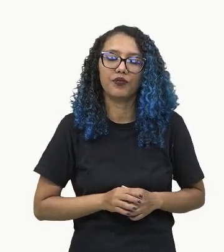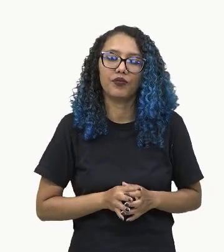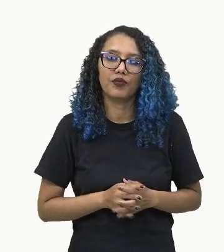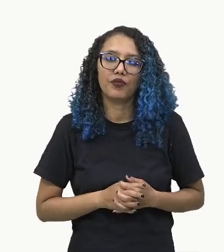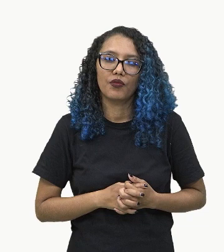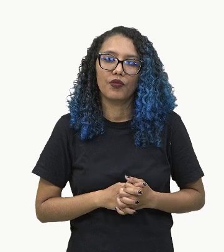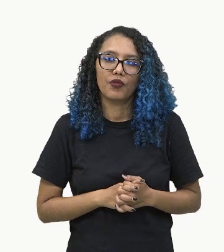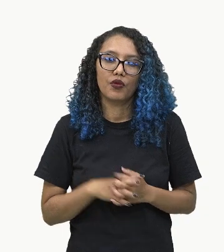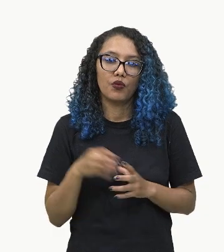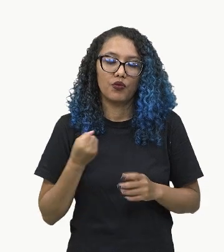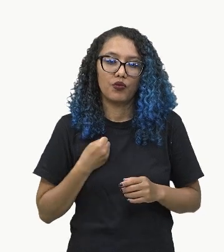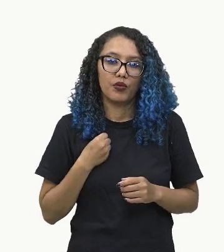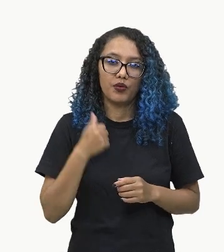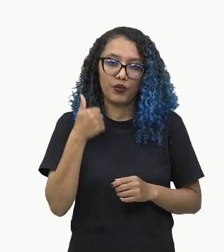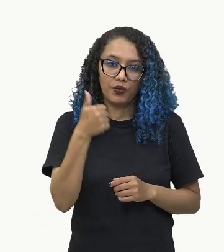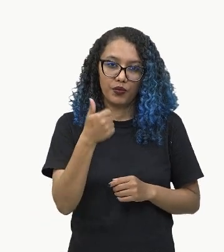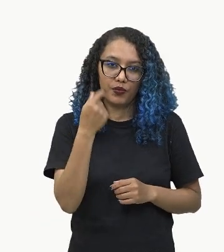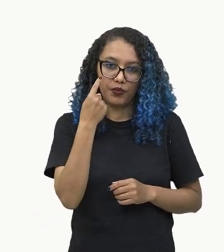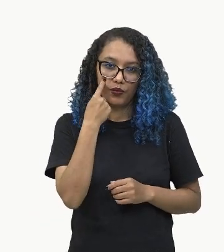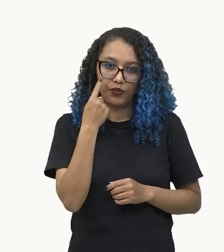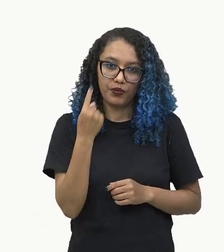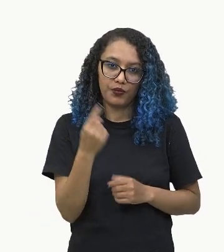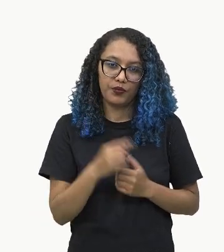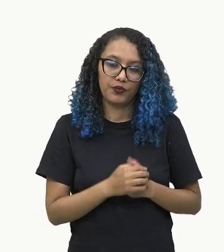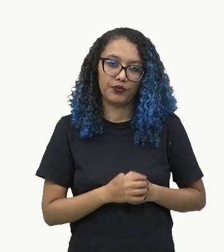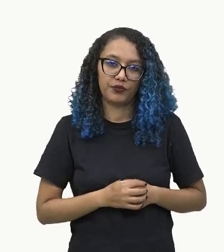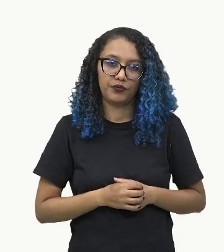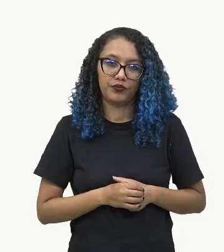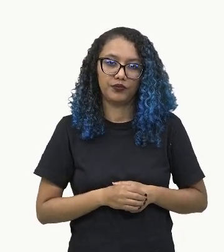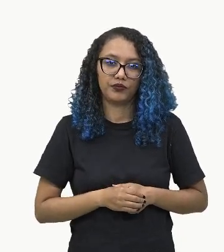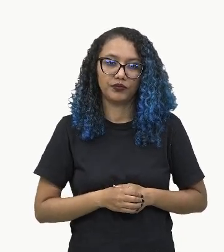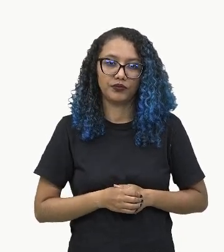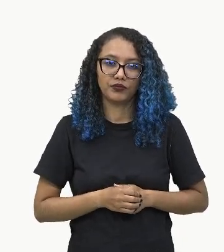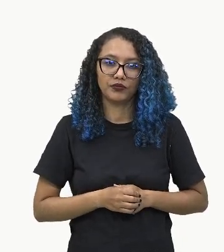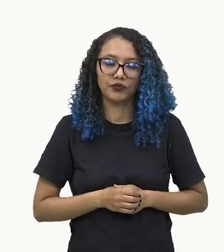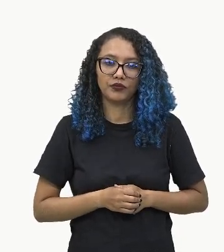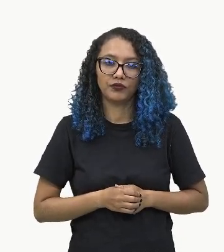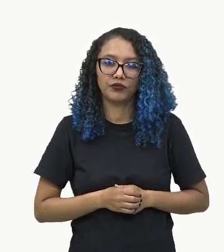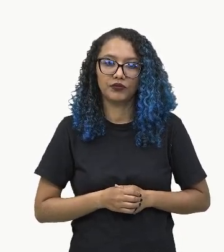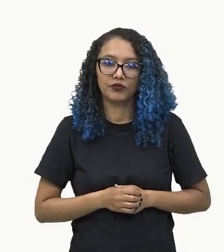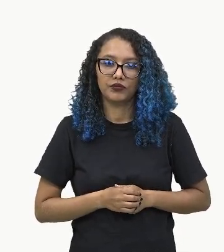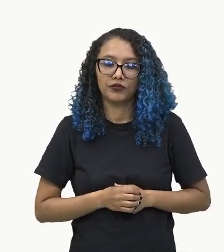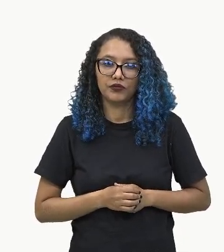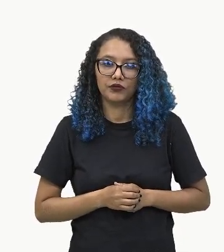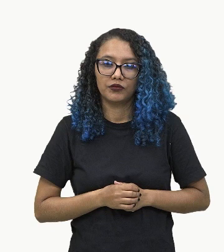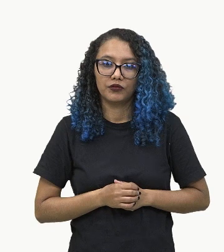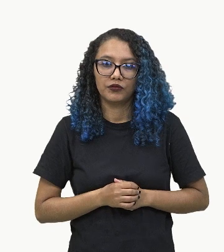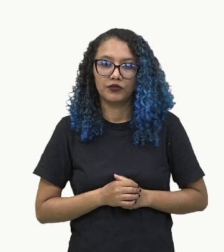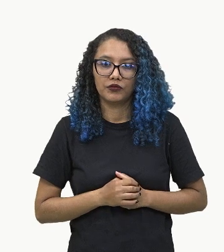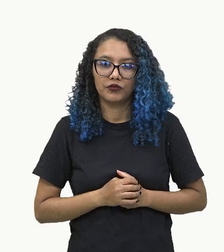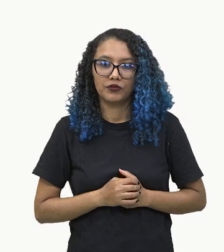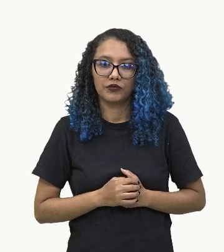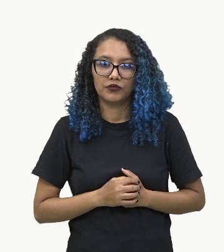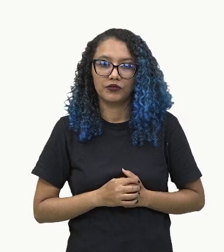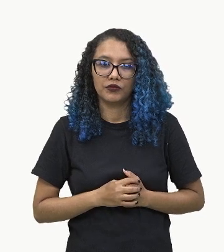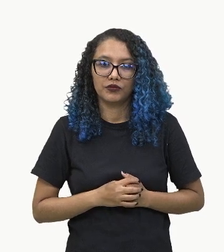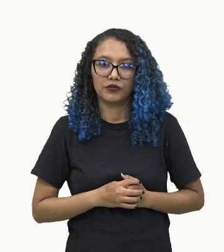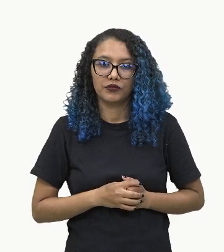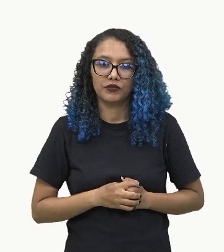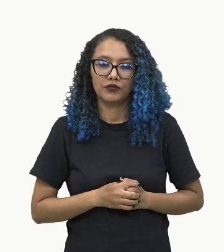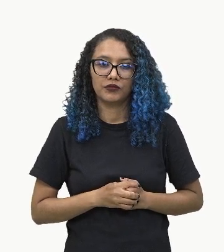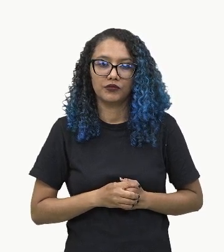Que é exatamente quem a gente viu, que é o mesmo do que 1 ao